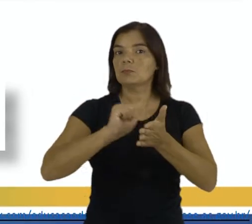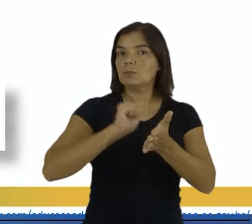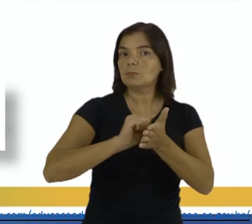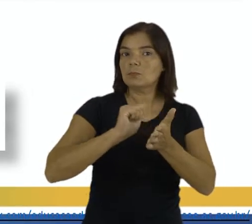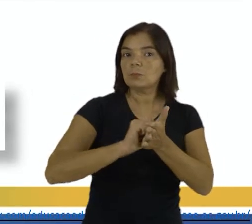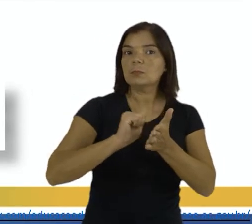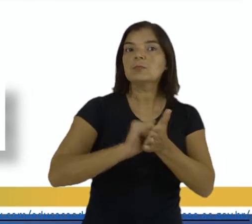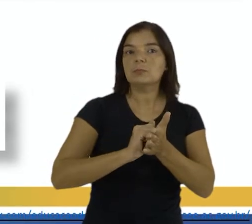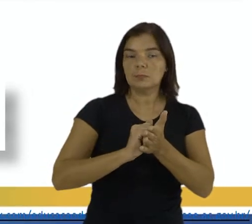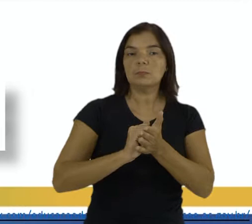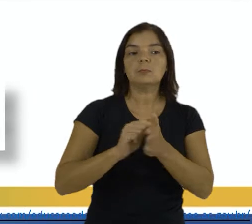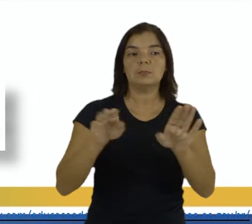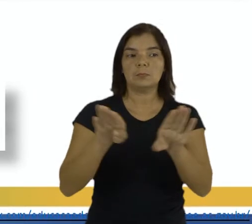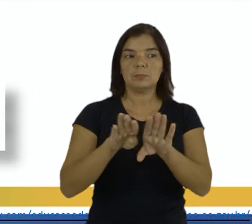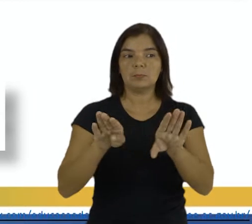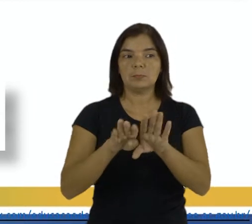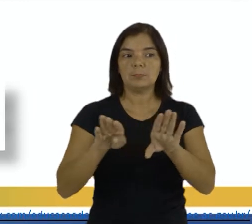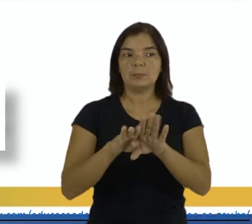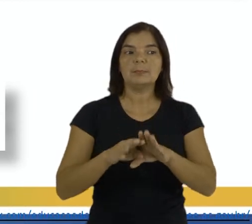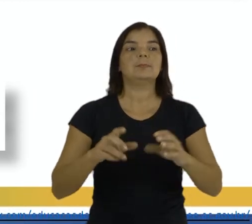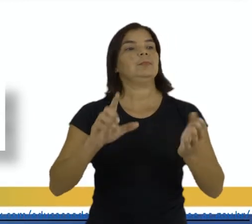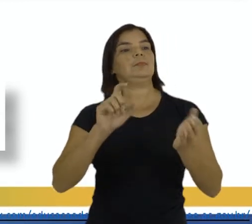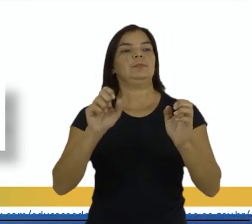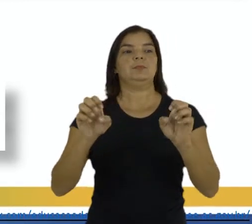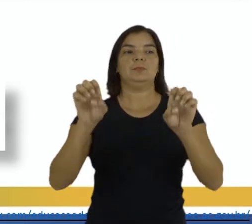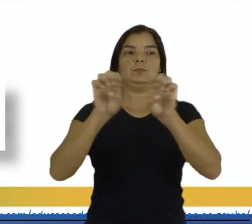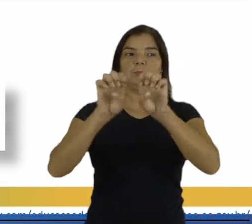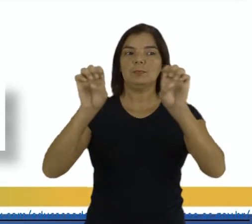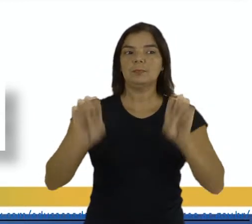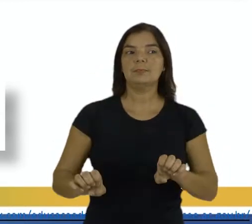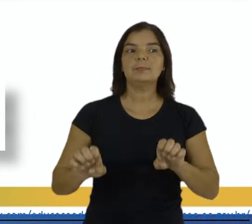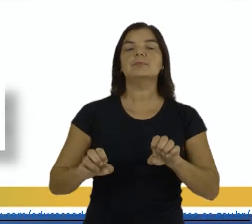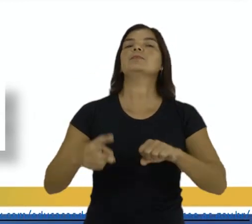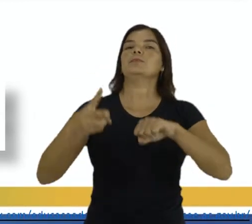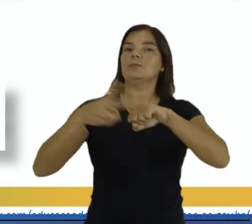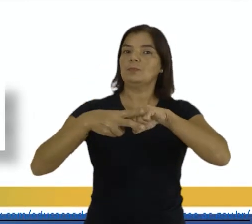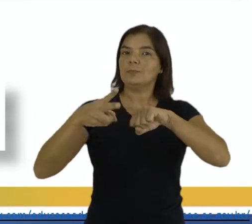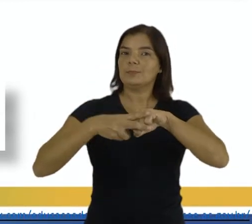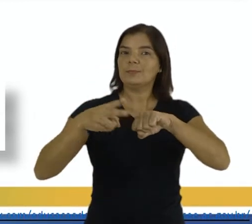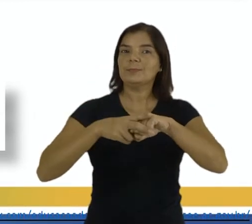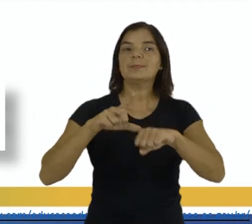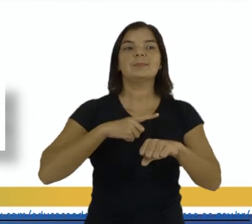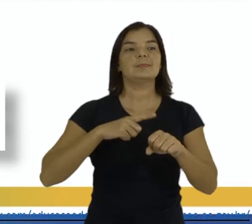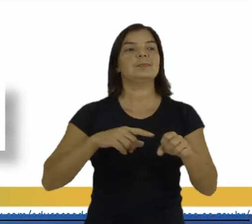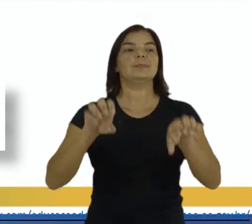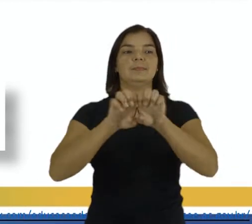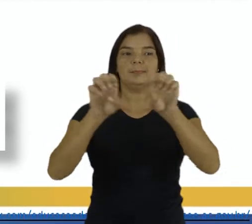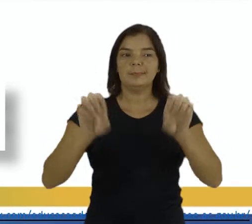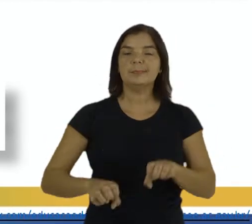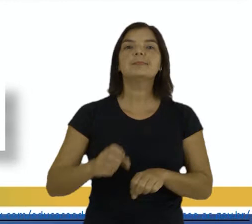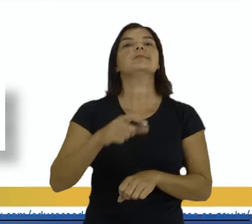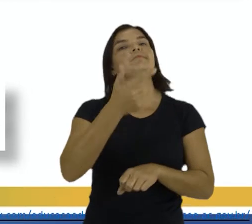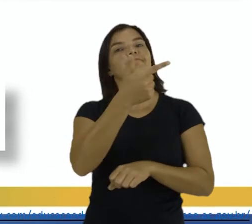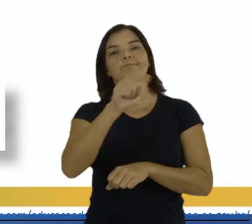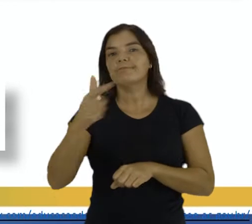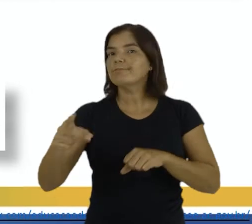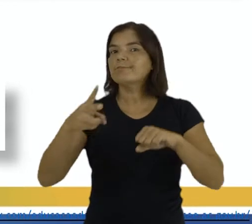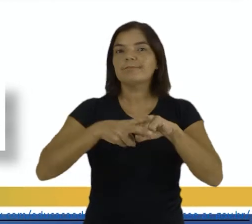palavras, né, e seja texto não verbal, aqueles a partir só de imagens, estamos usando um recurso chamado